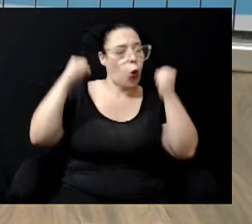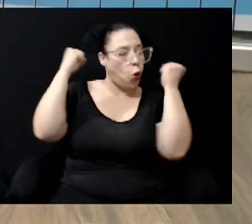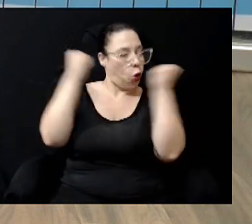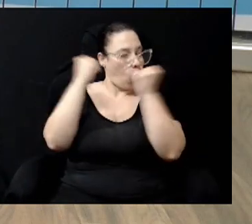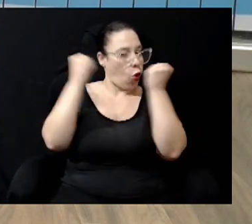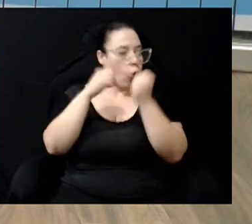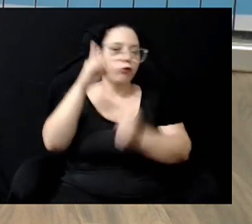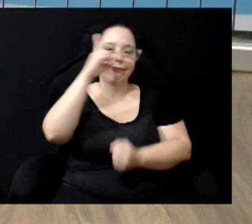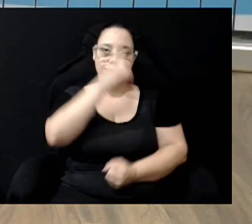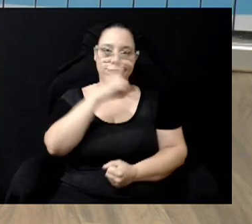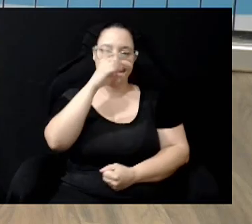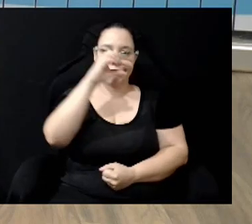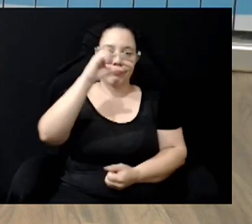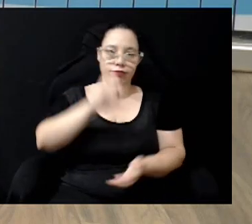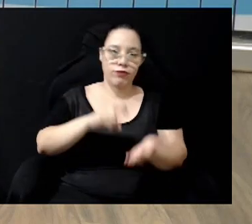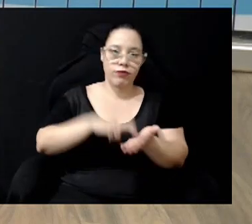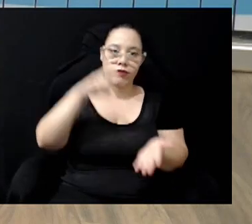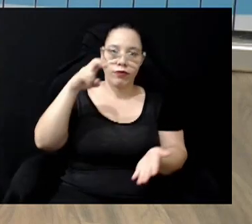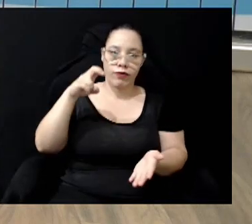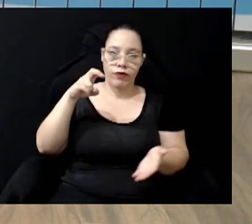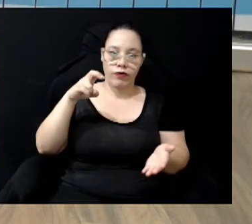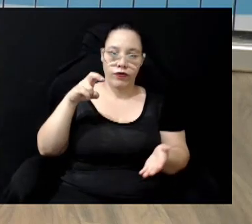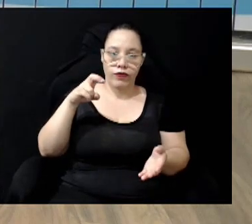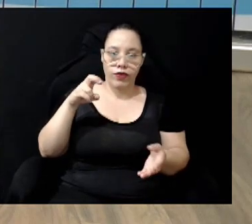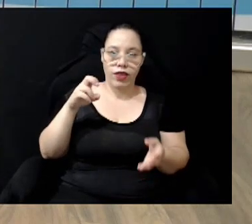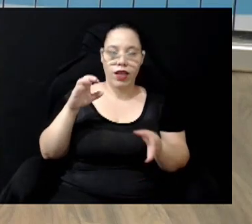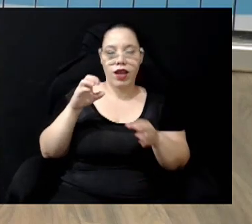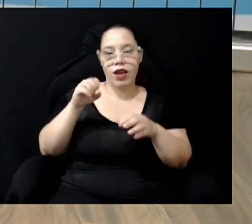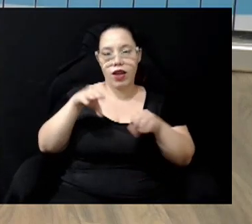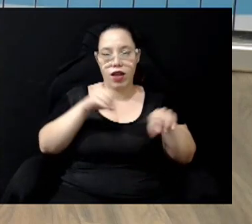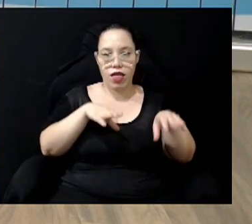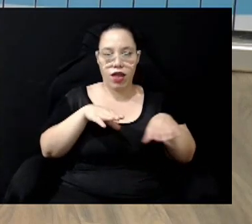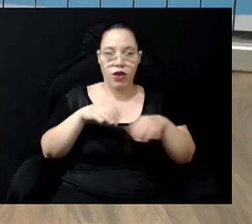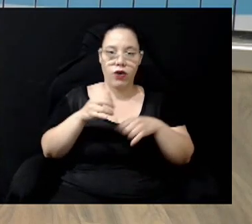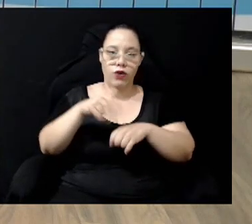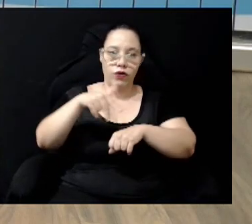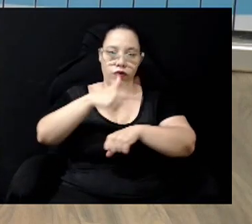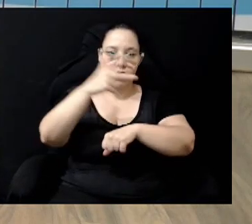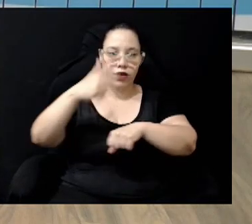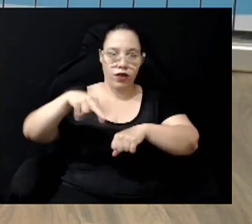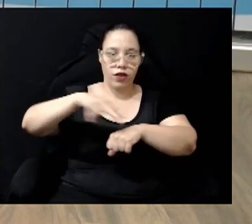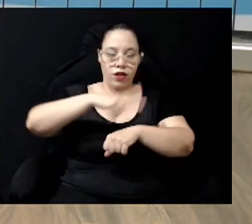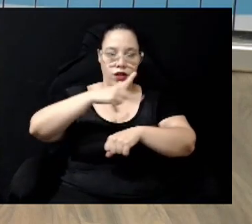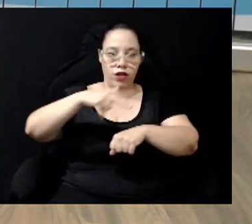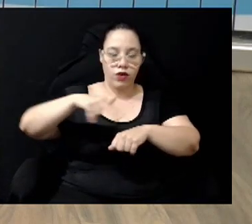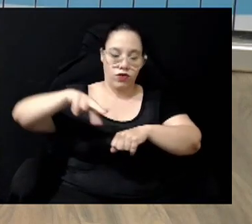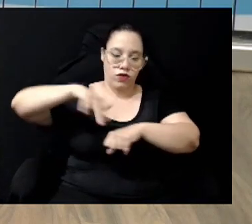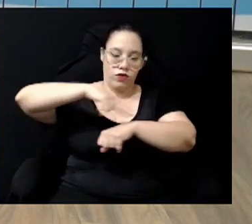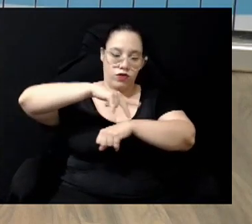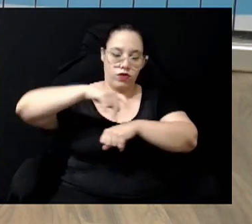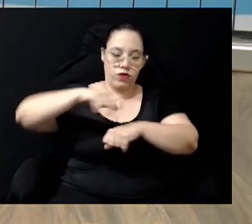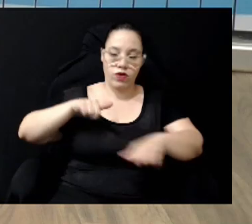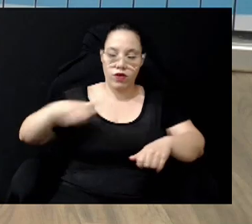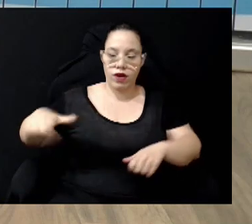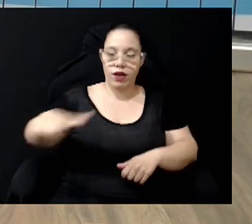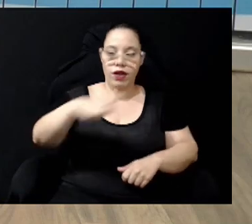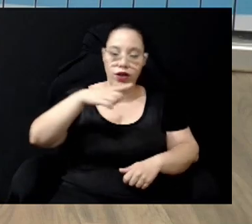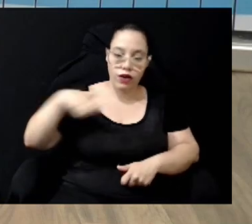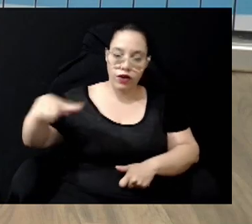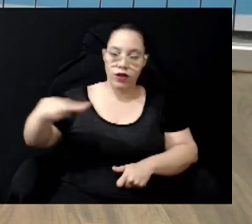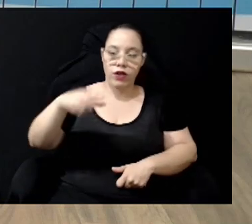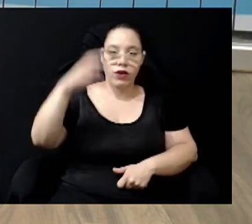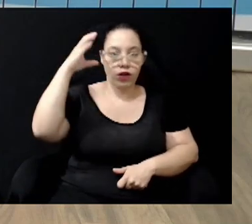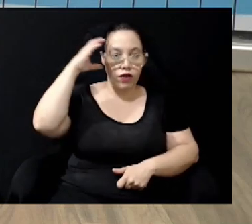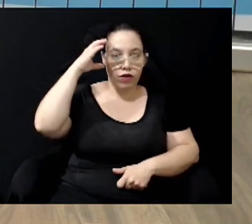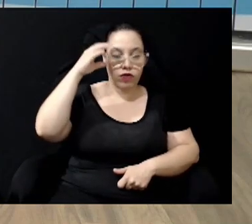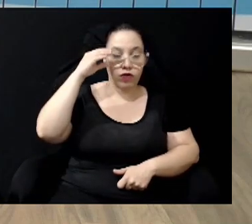horas da manhã, a gente tem aulas de dança fitness lá no rink de patinação da Lagoa do Taquaral. A atividade é voltada